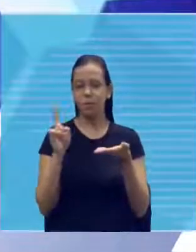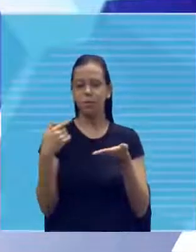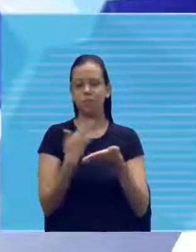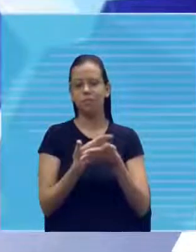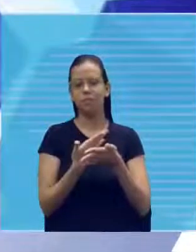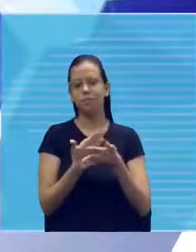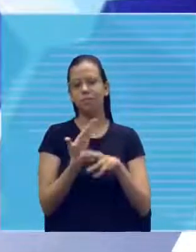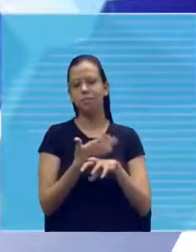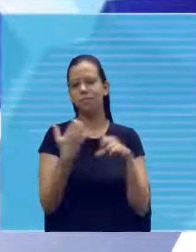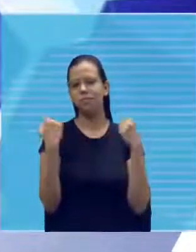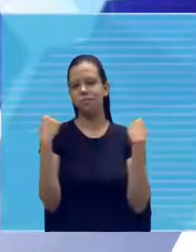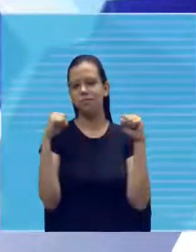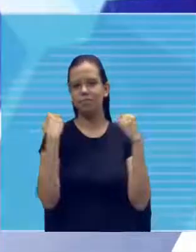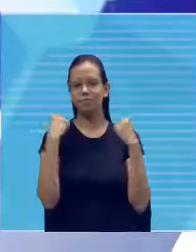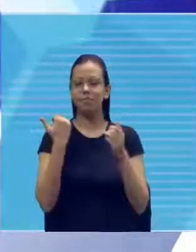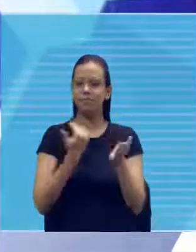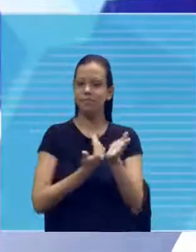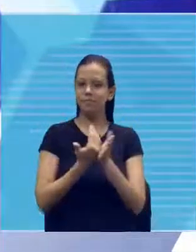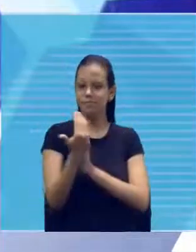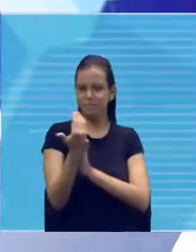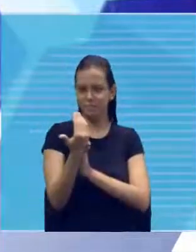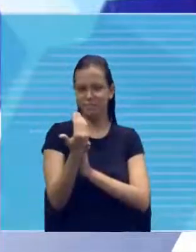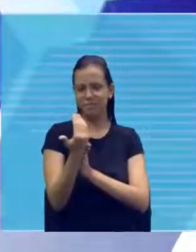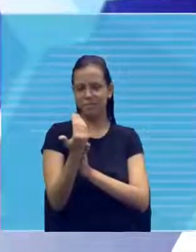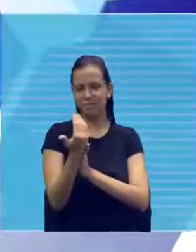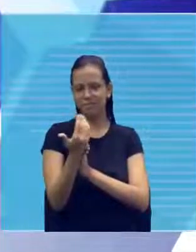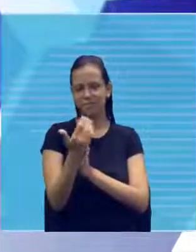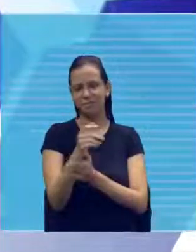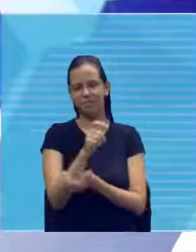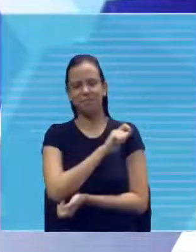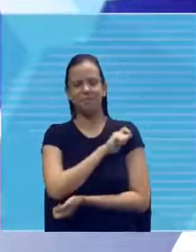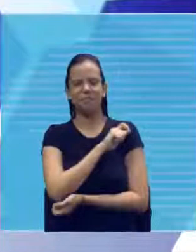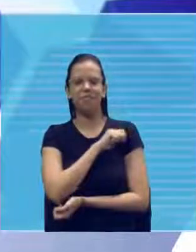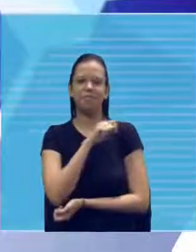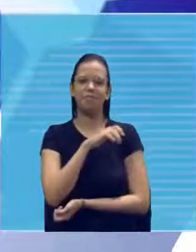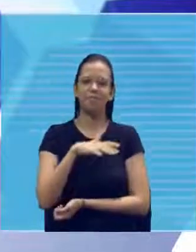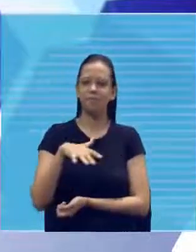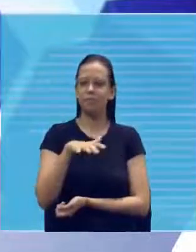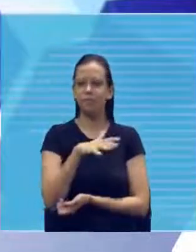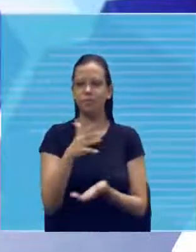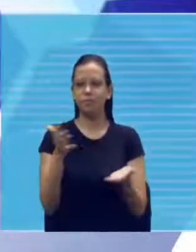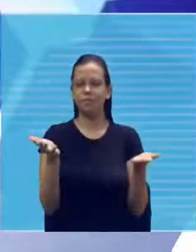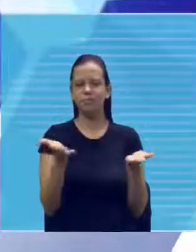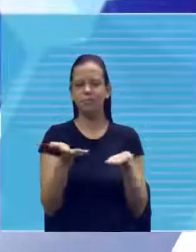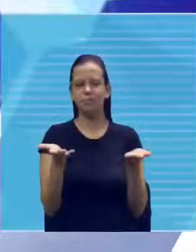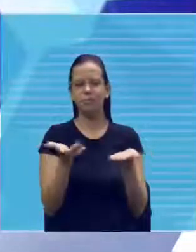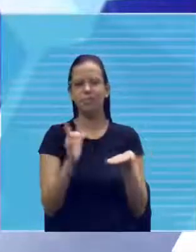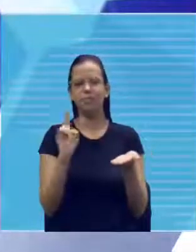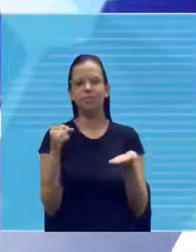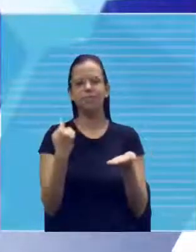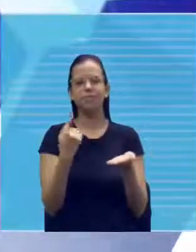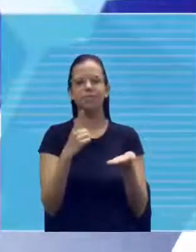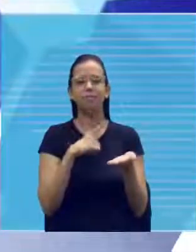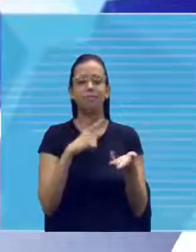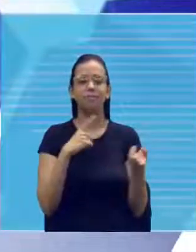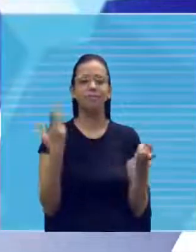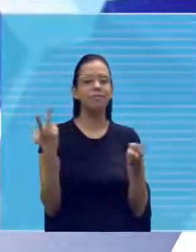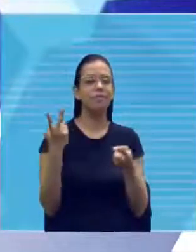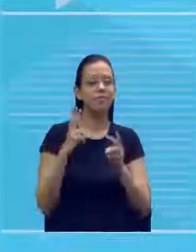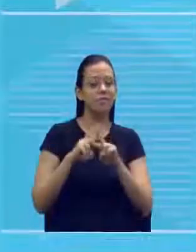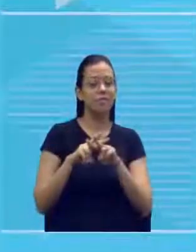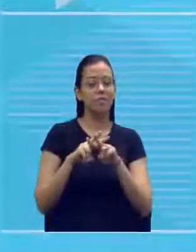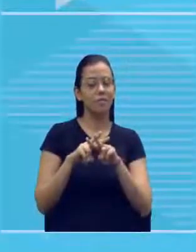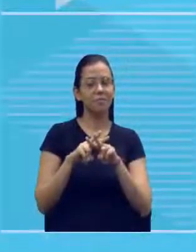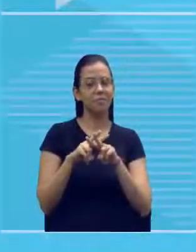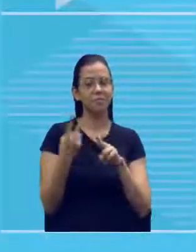de educação física está começando, galerinha! E hoje nós temos a nossa hashtag, né?